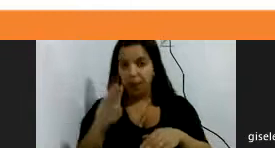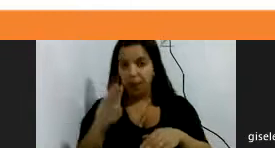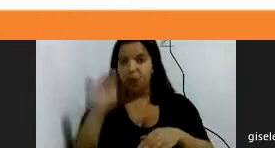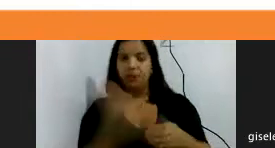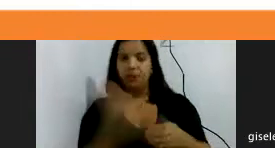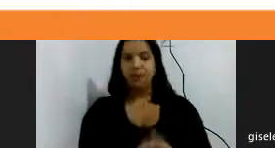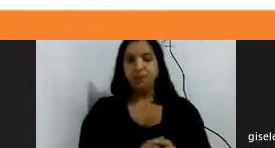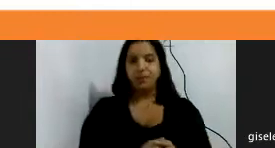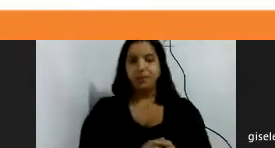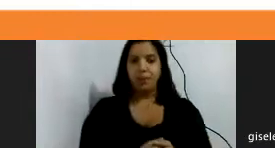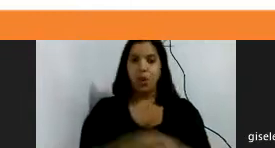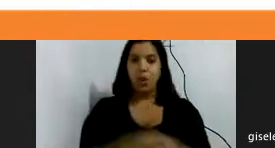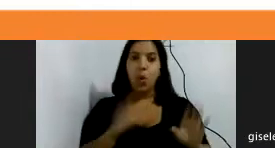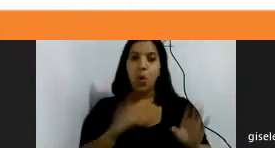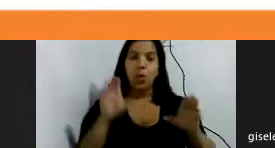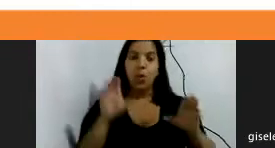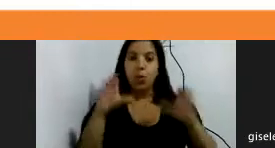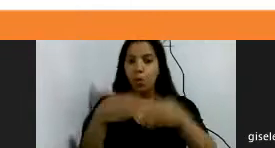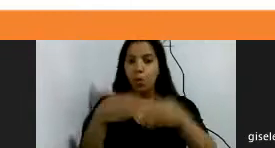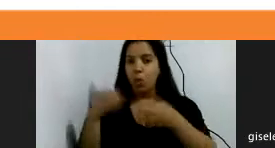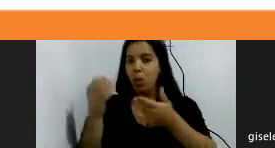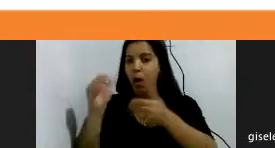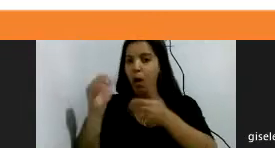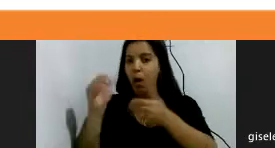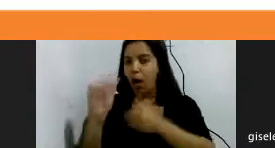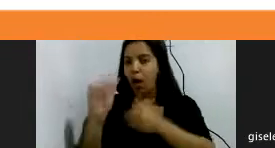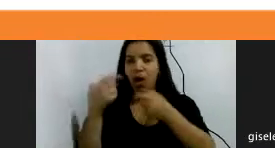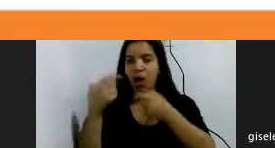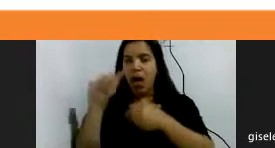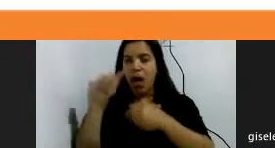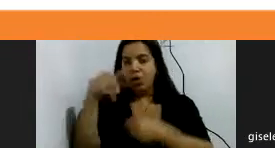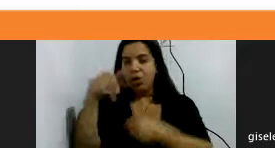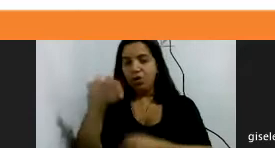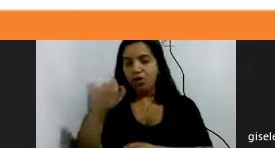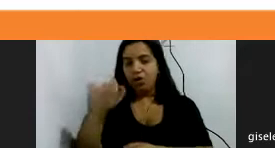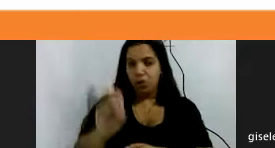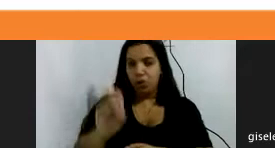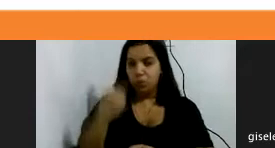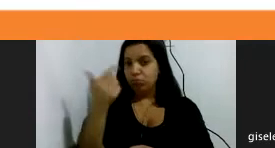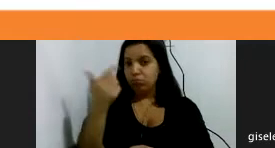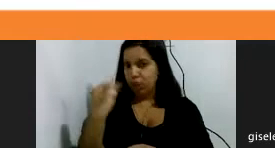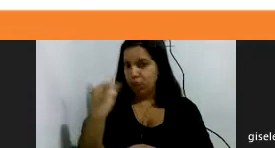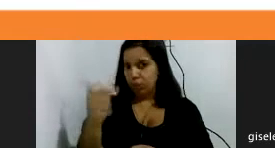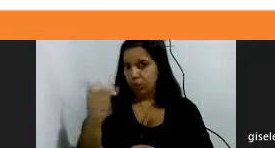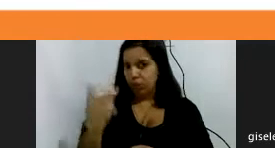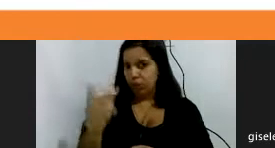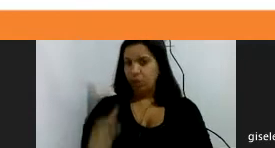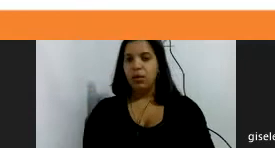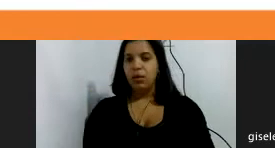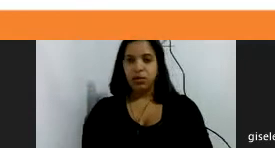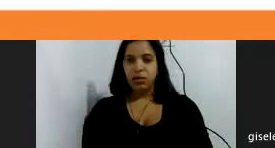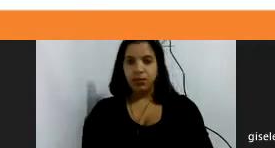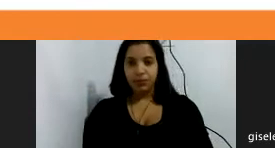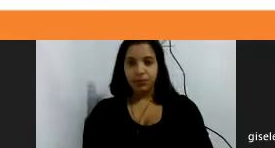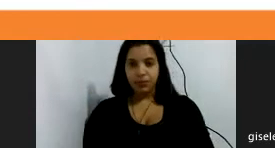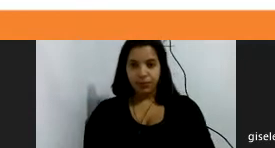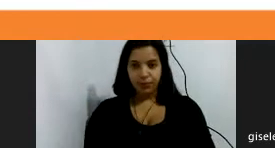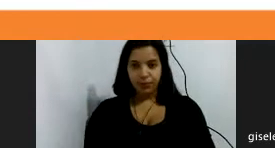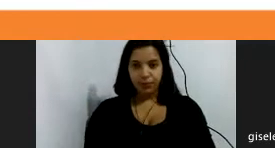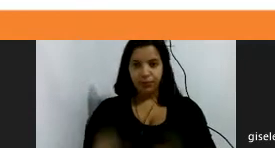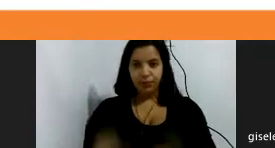Então, hemácias do grupo O a gente não tem antígenos, porque a gente não tem transferase ativa. Grupo AB, a gente